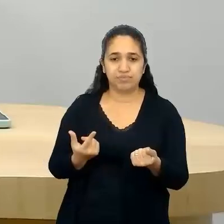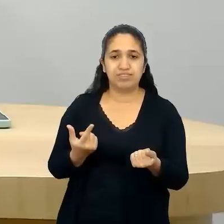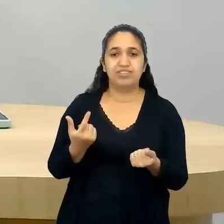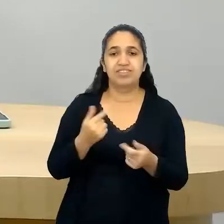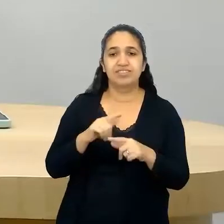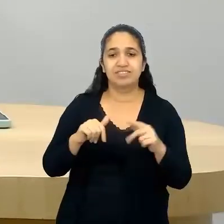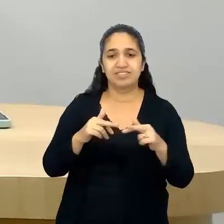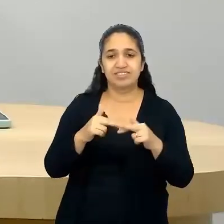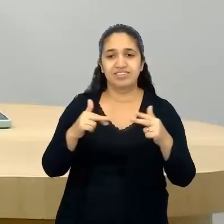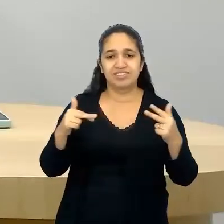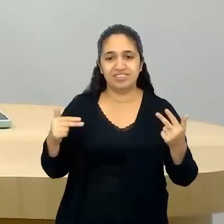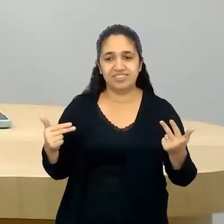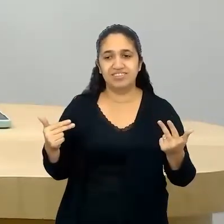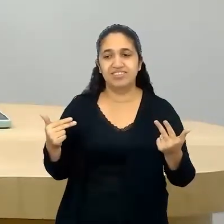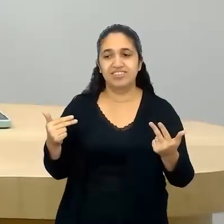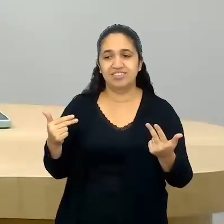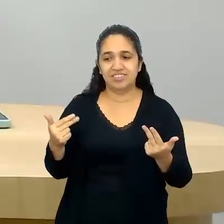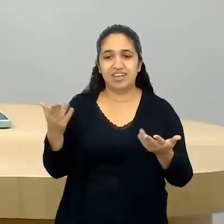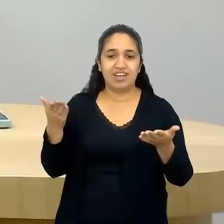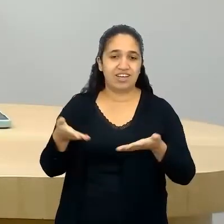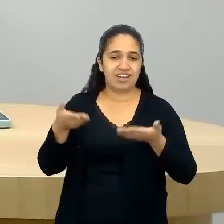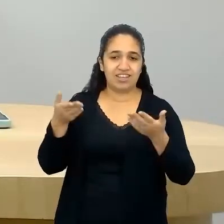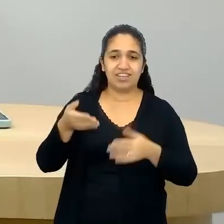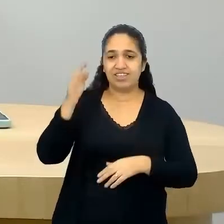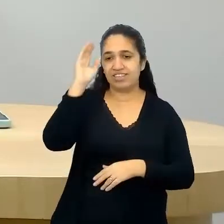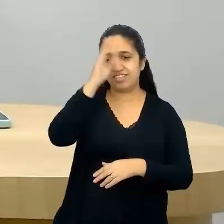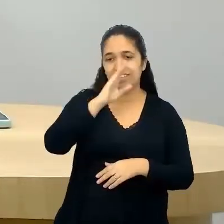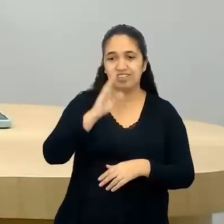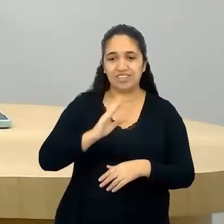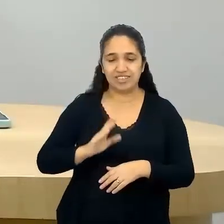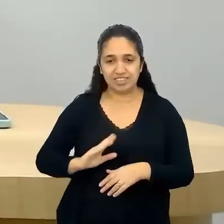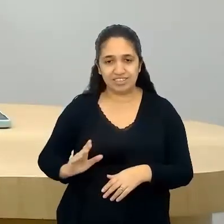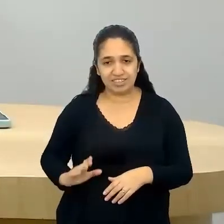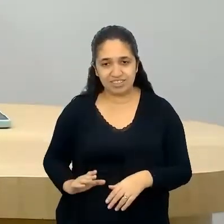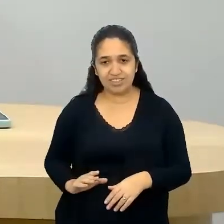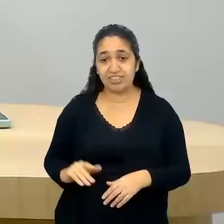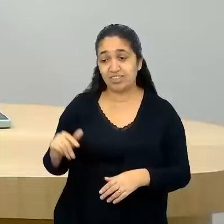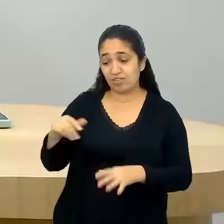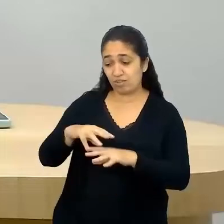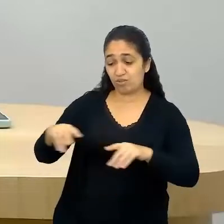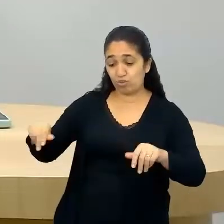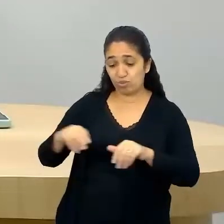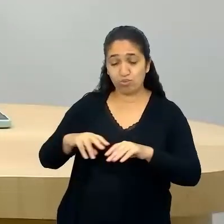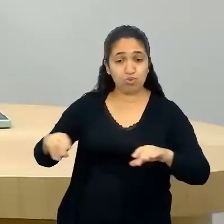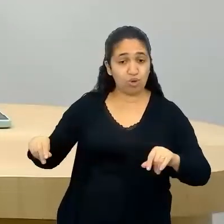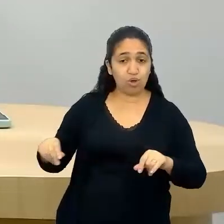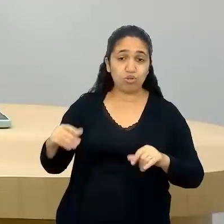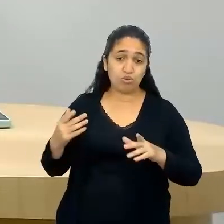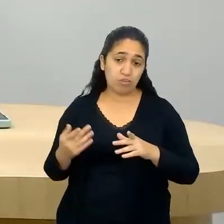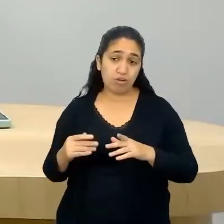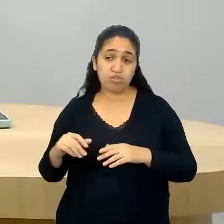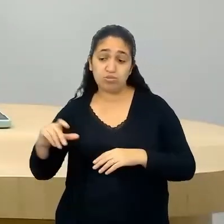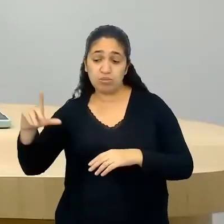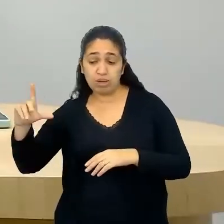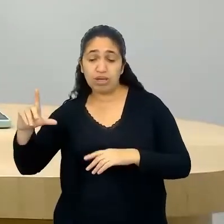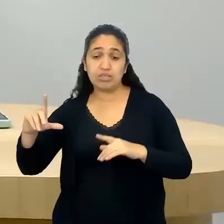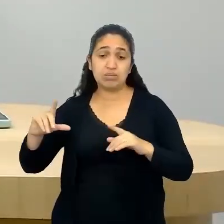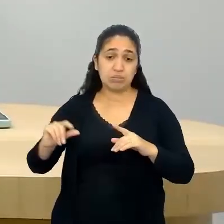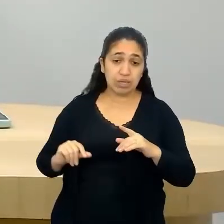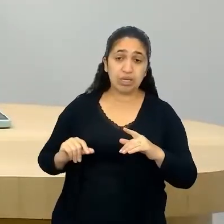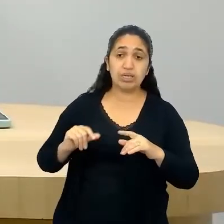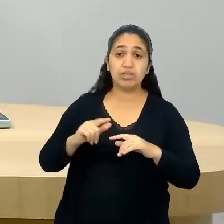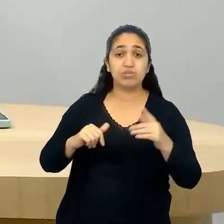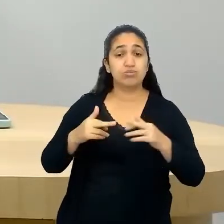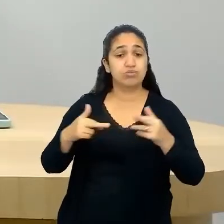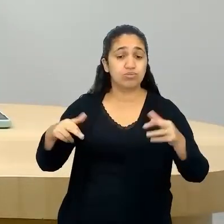recursos minerais que nós temos aqui no Brasil, né, o solo pode ser mais ou menos, né,